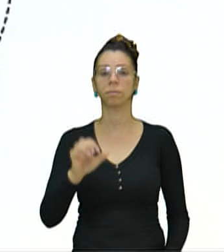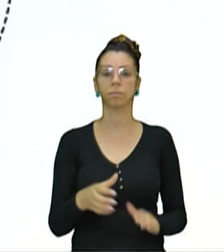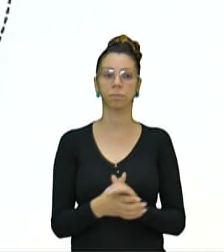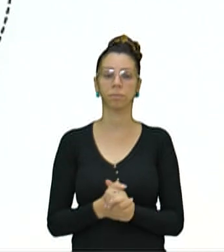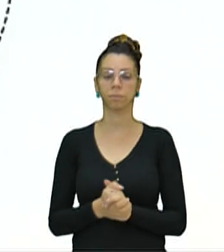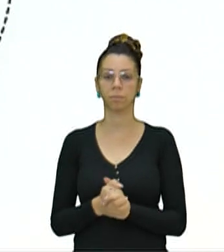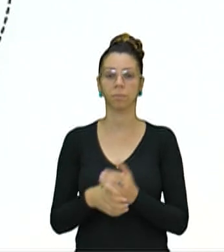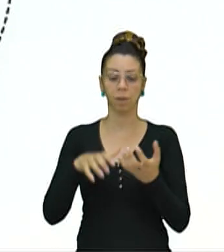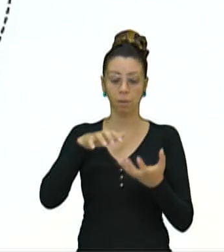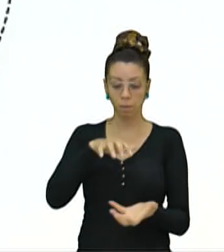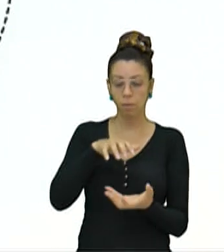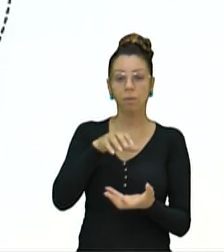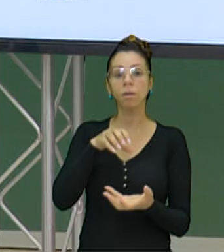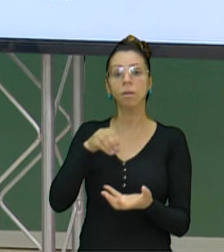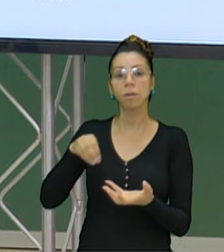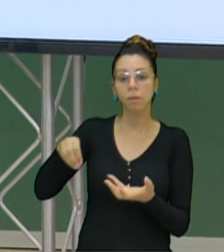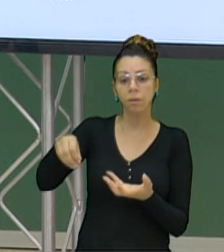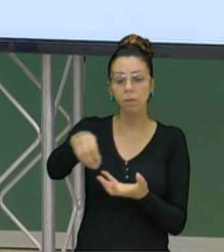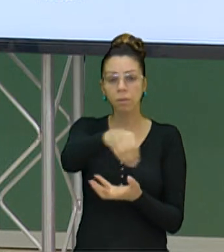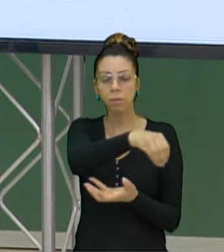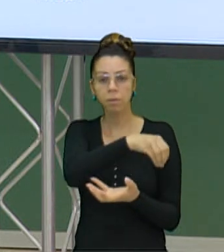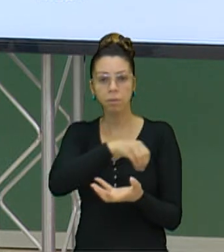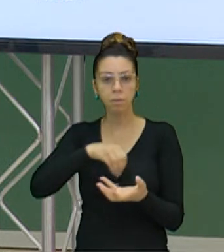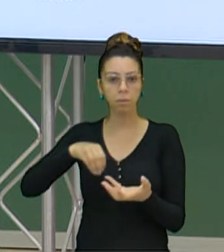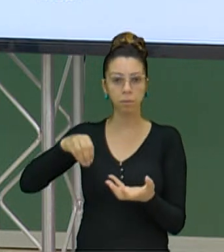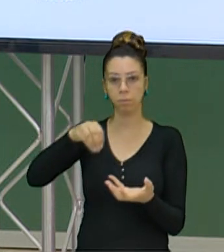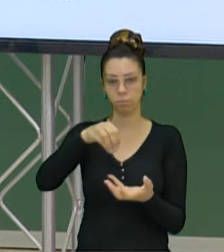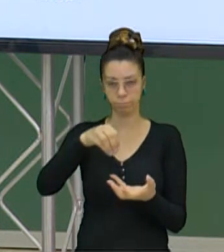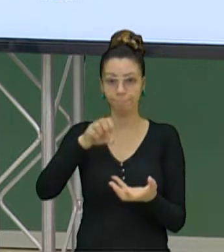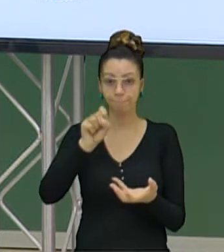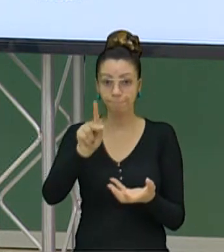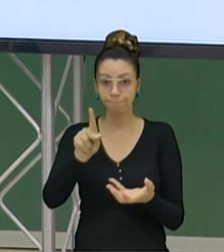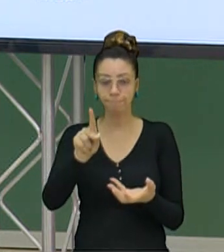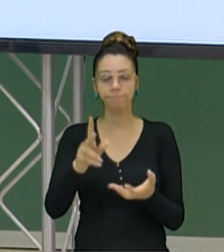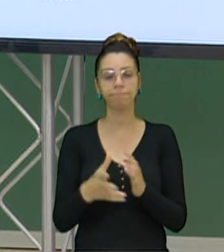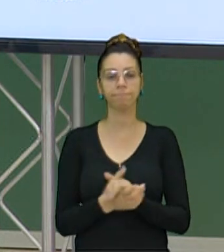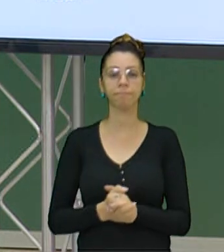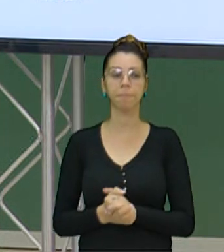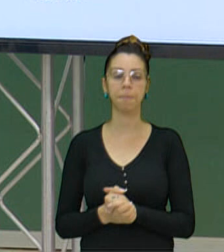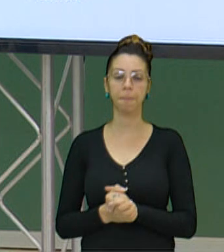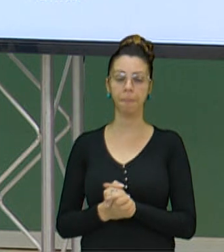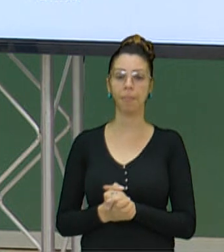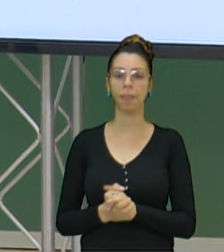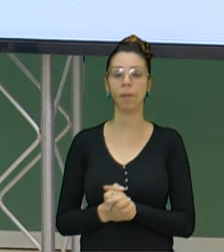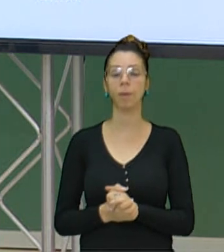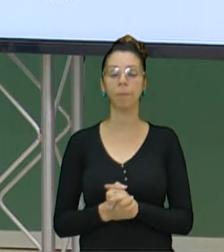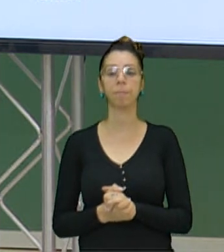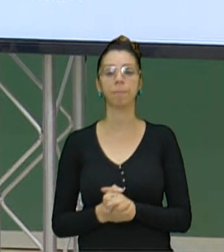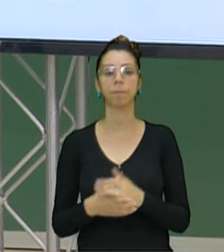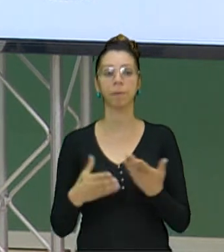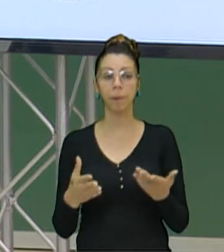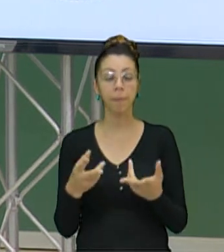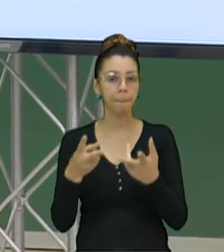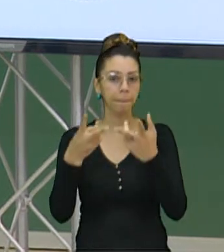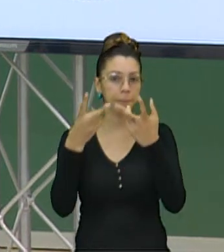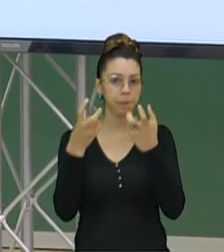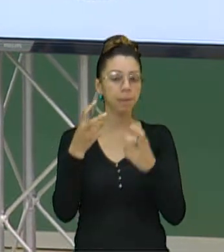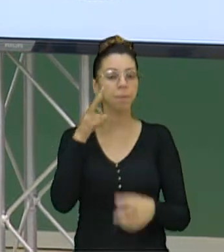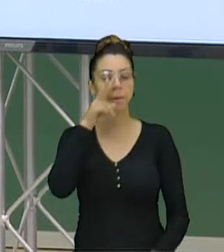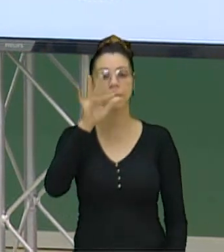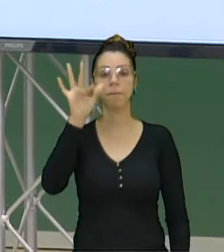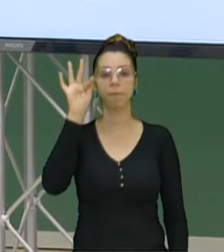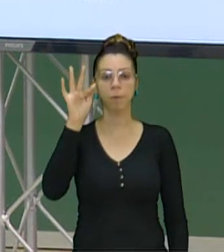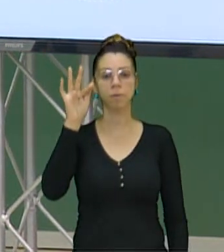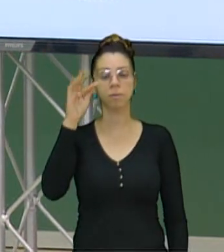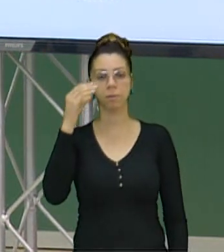gravitação universal de Newton. Certo? Então vejo que a força centrípeta, ela não é uma nova força, ela